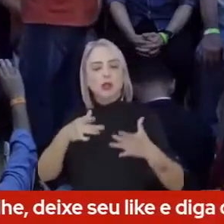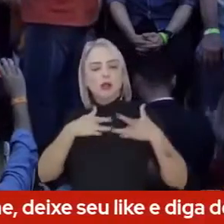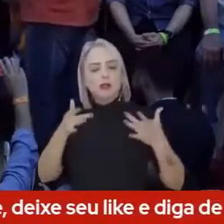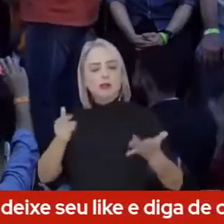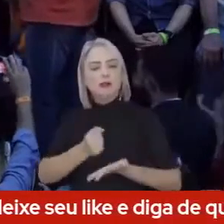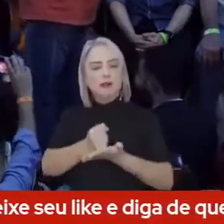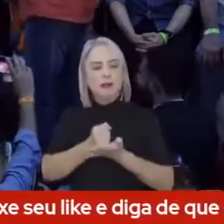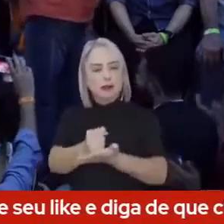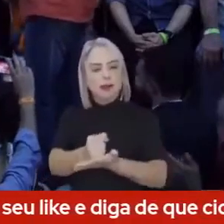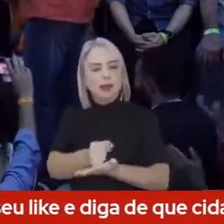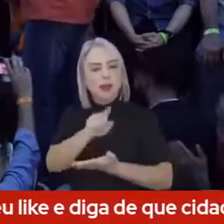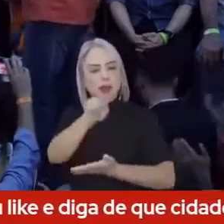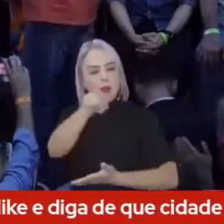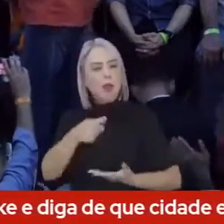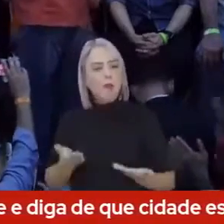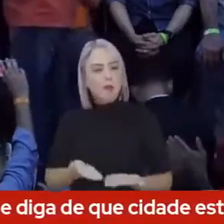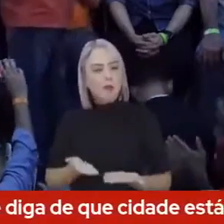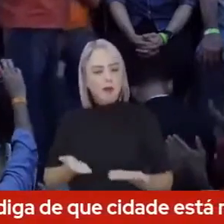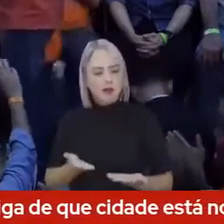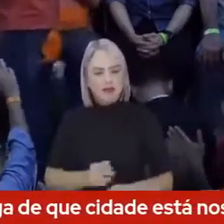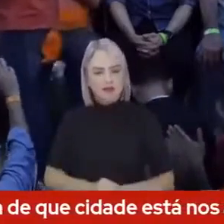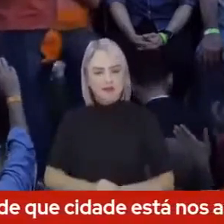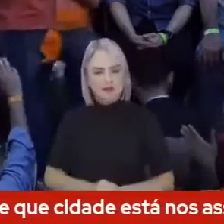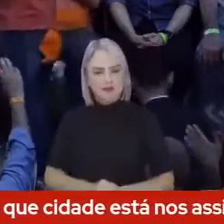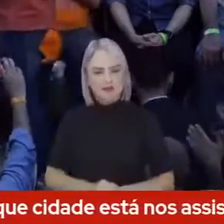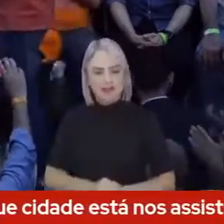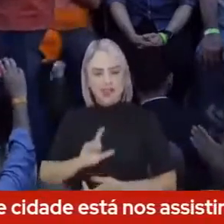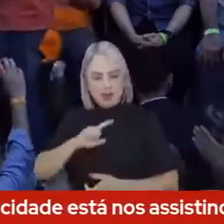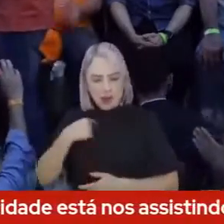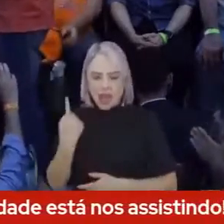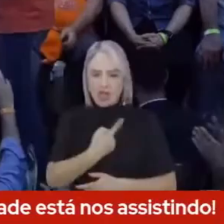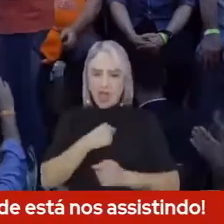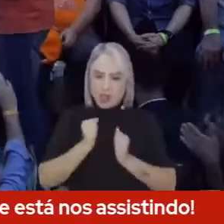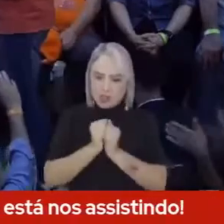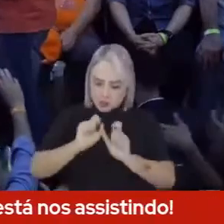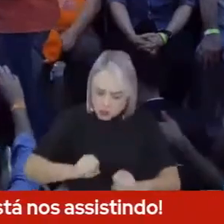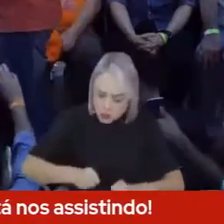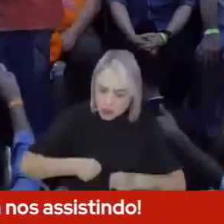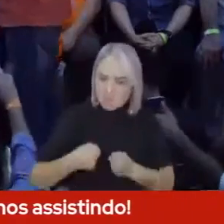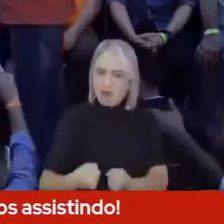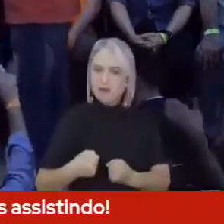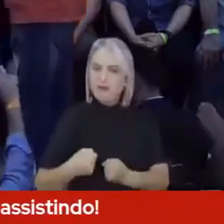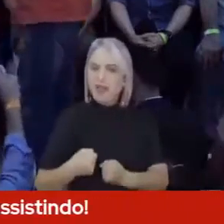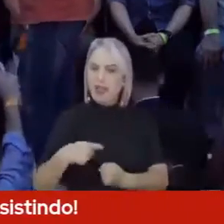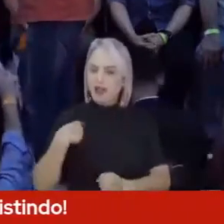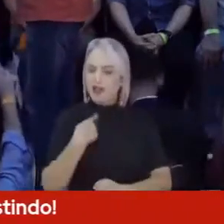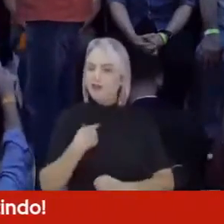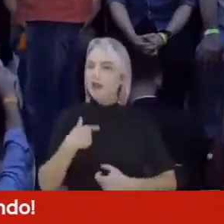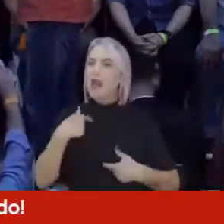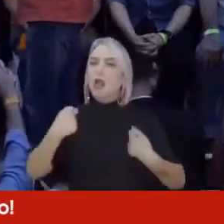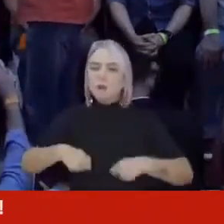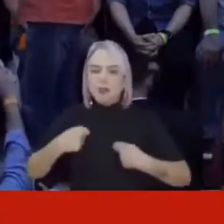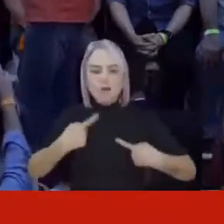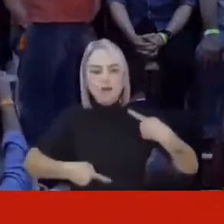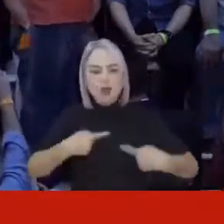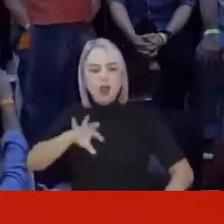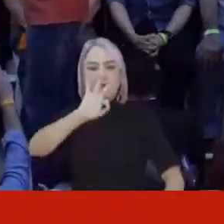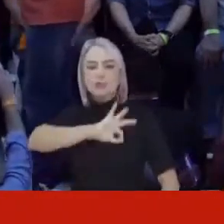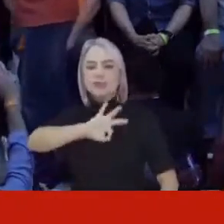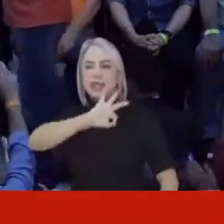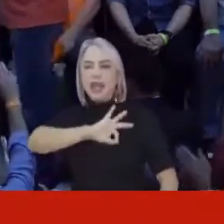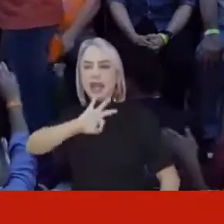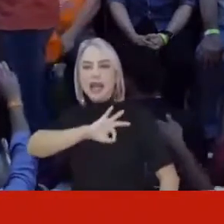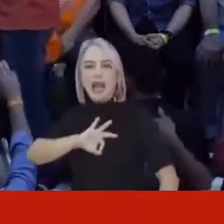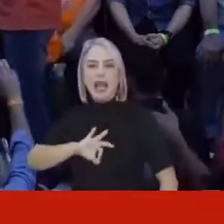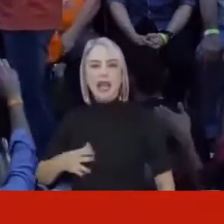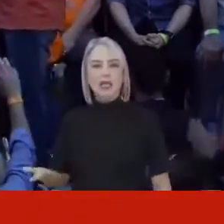daqui a pouco. Para a gente enfrentar essa situação. Nós precisamos voltar a ter uma política do salário mínimo, que